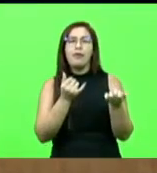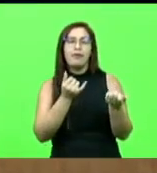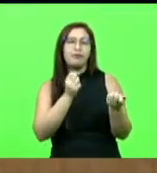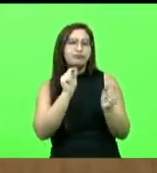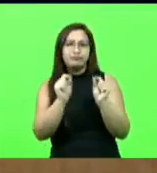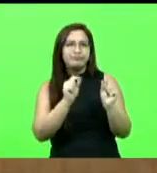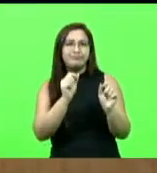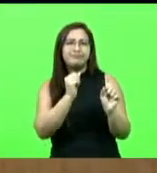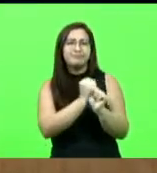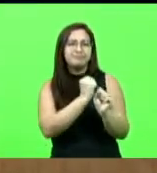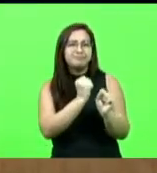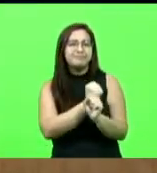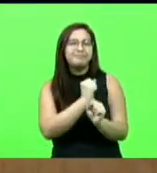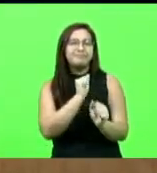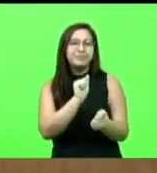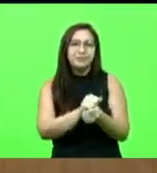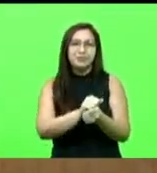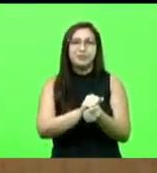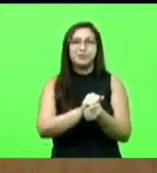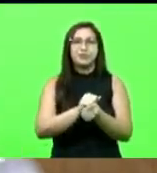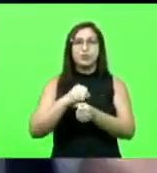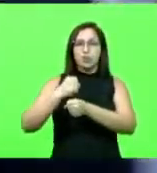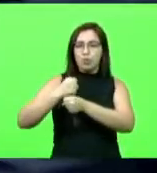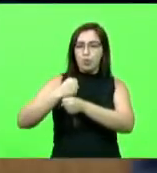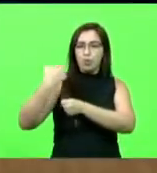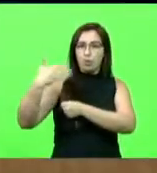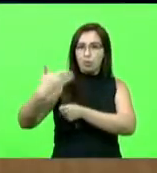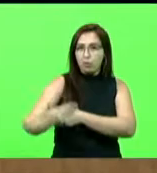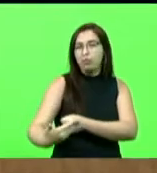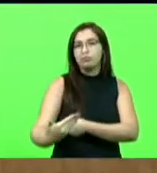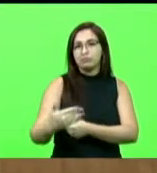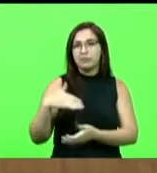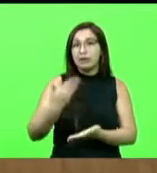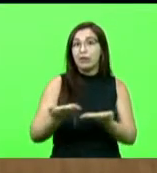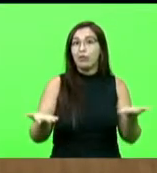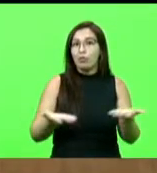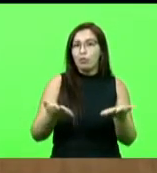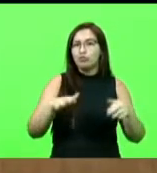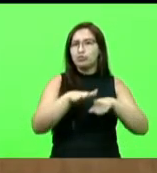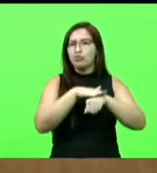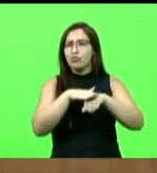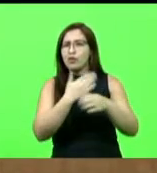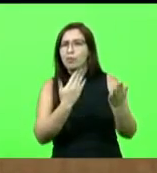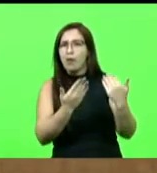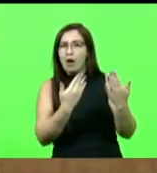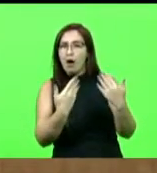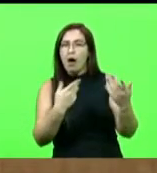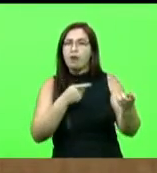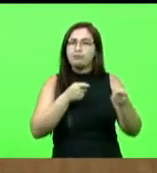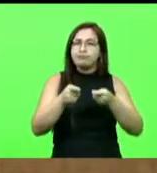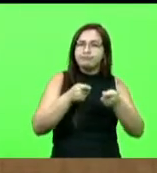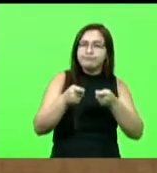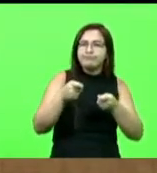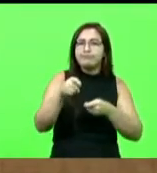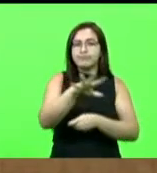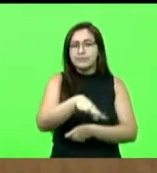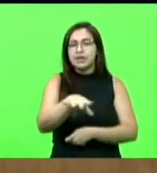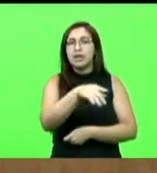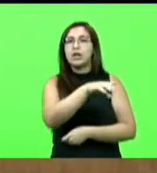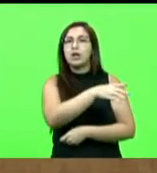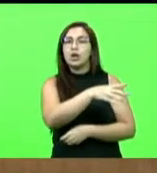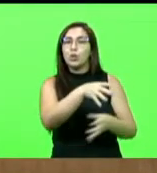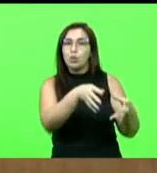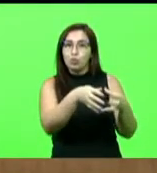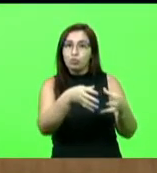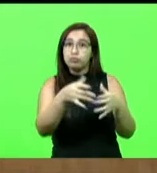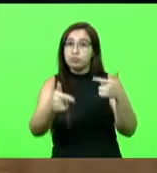como vem acontecendo nos últimos anos, essas conversações e essa negociação entre os trabalhadores e